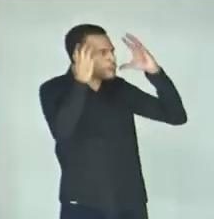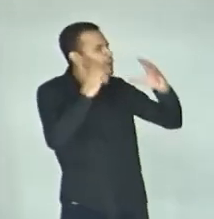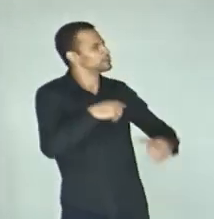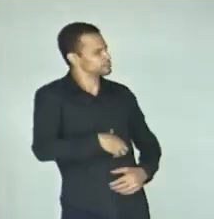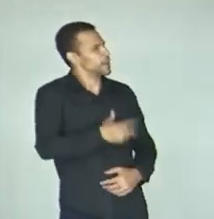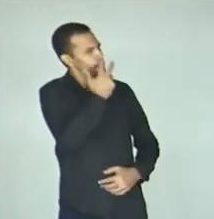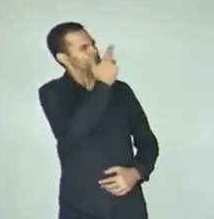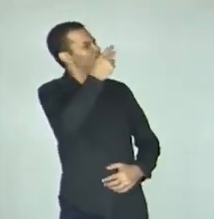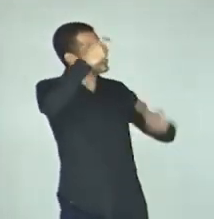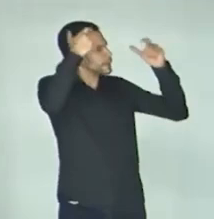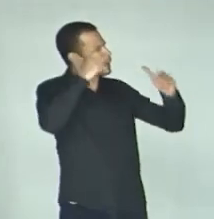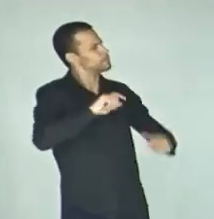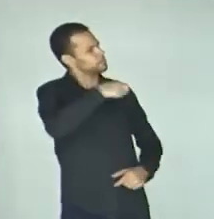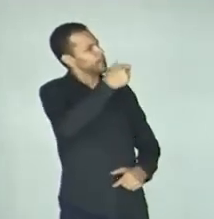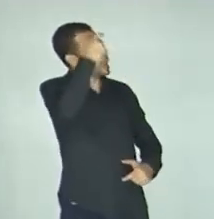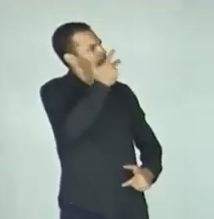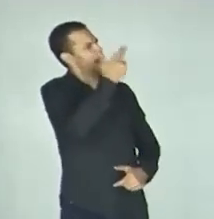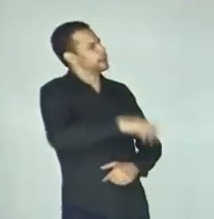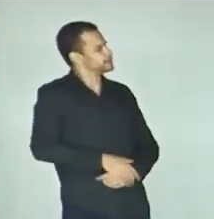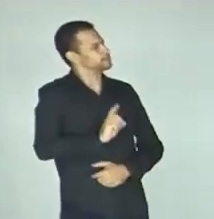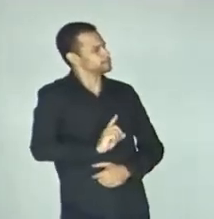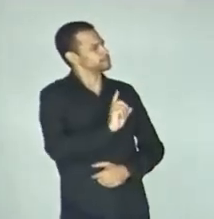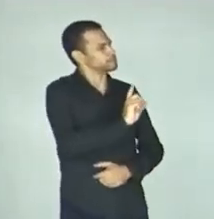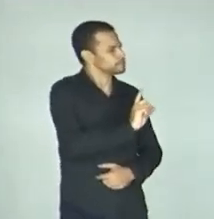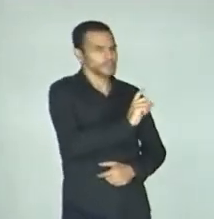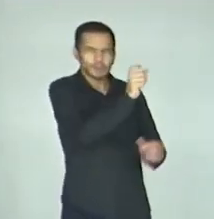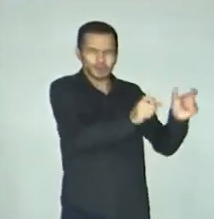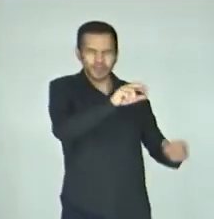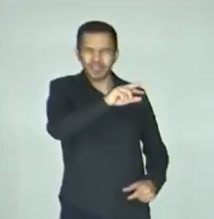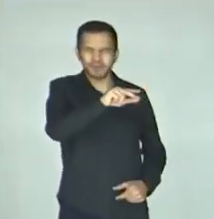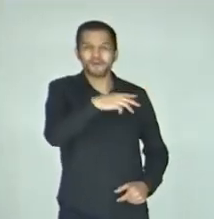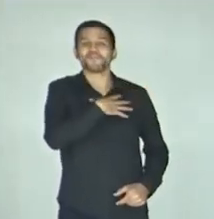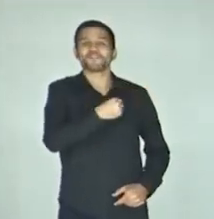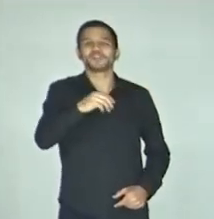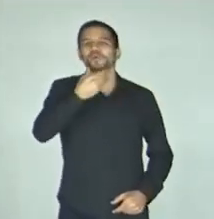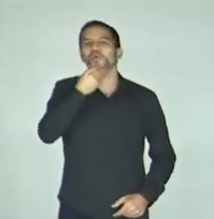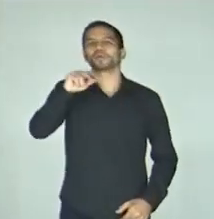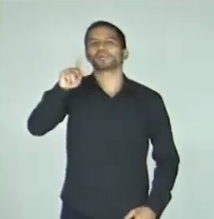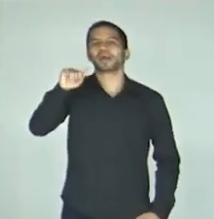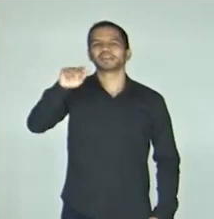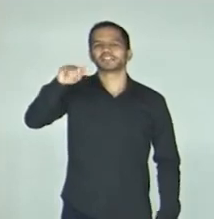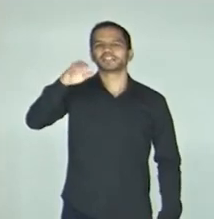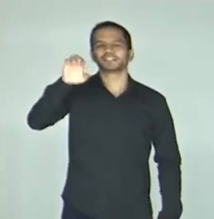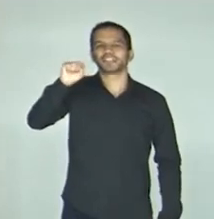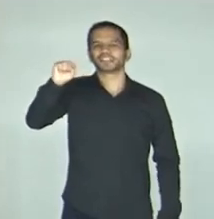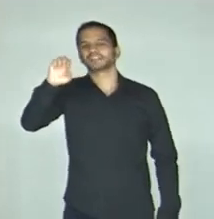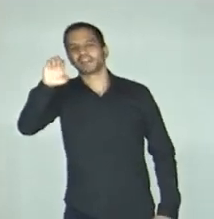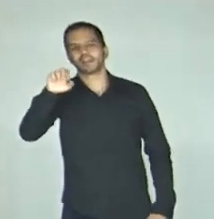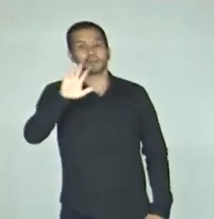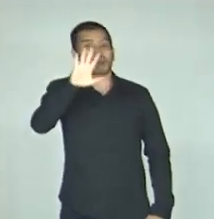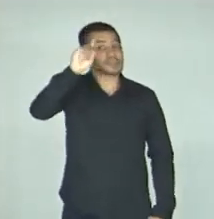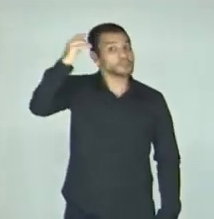30 de rei e ele já foi andando em direção a um dos filhos de Jessé o que Deus falou no ouvido do